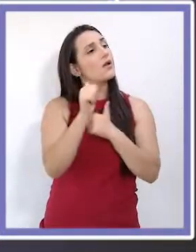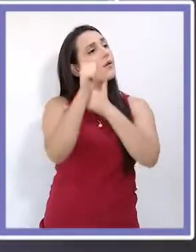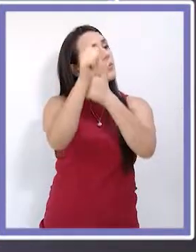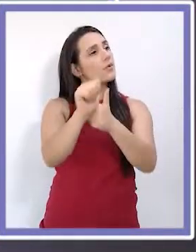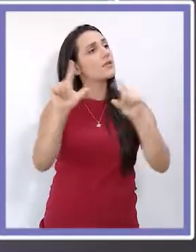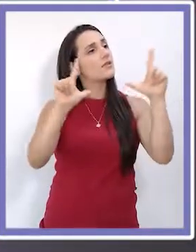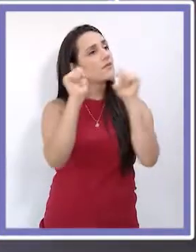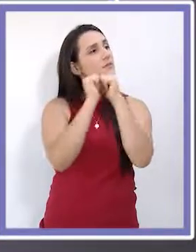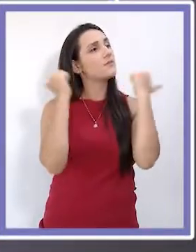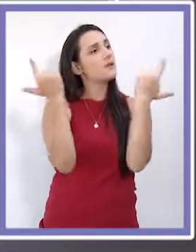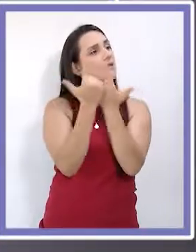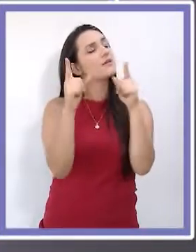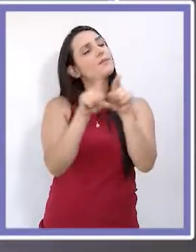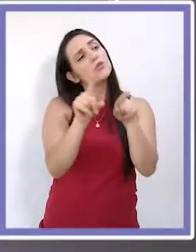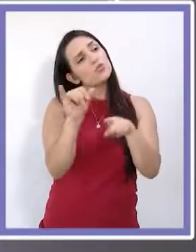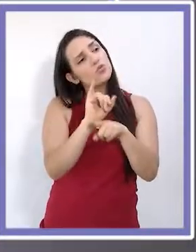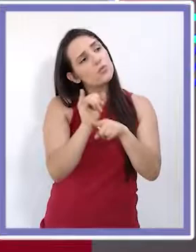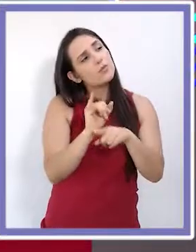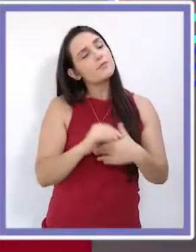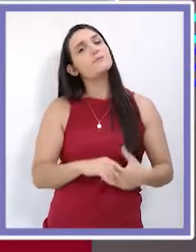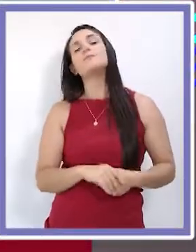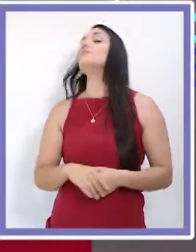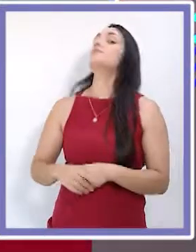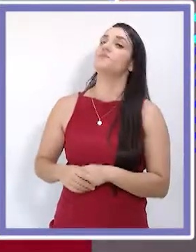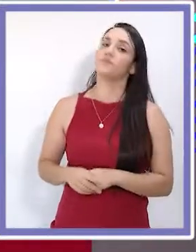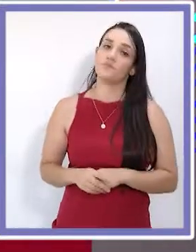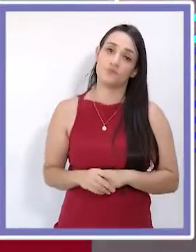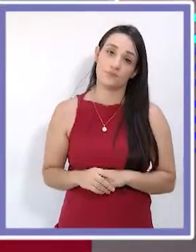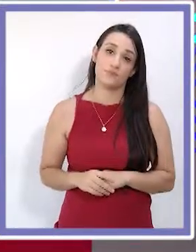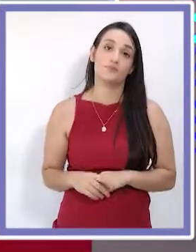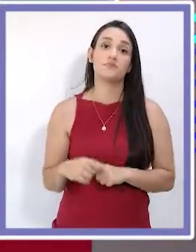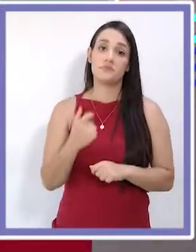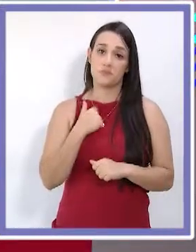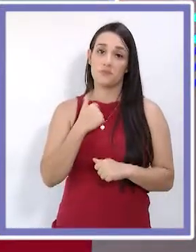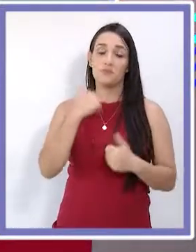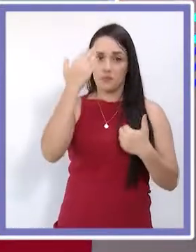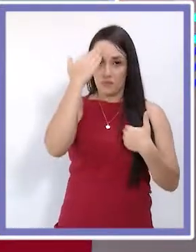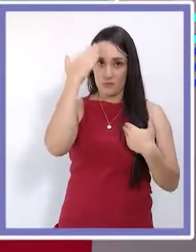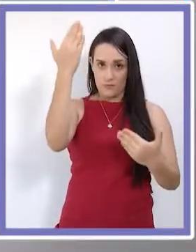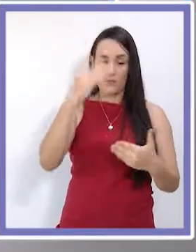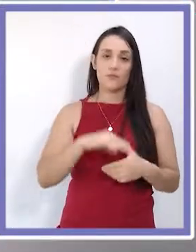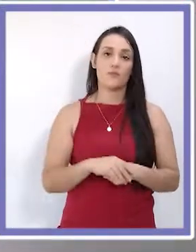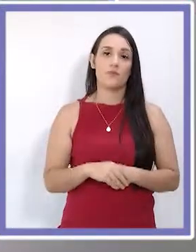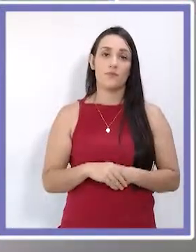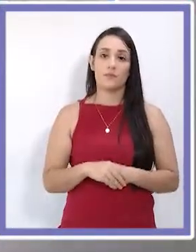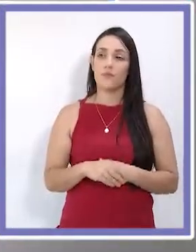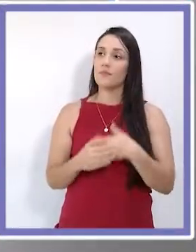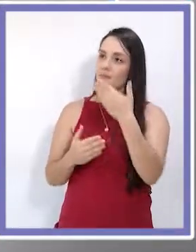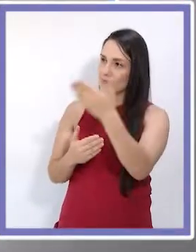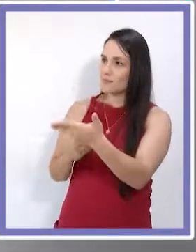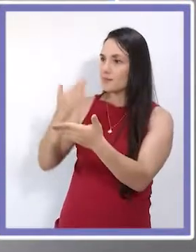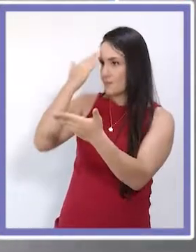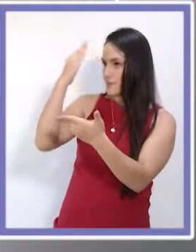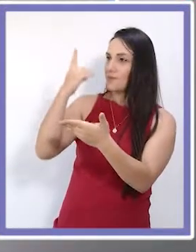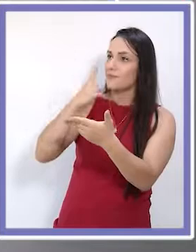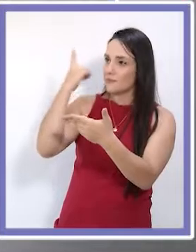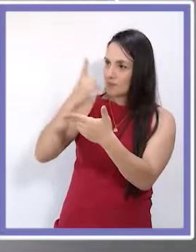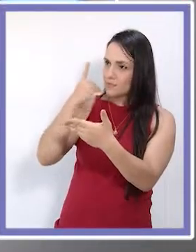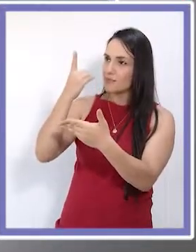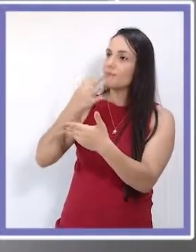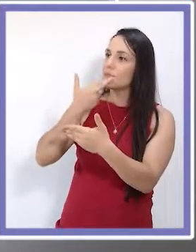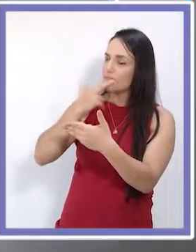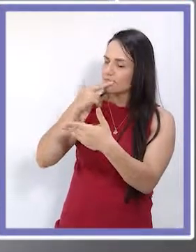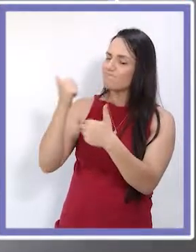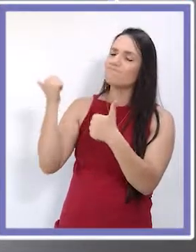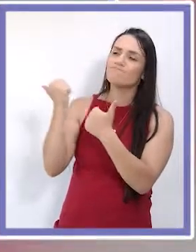nos acompanhando agora pela TV Assembleia, pelo YouTube? Eu quero agradecer, em primeiro lugar, né, ao deputado, que tem dado